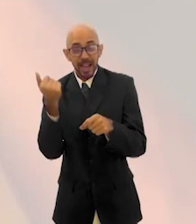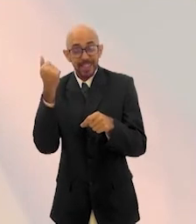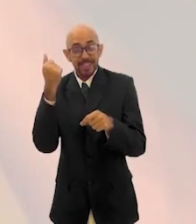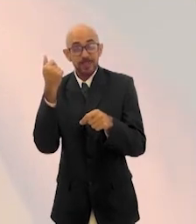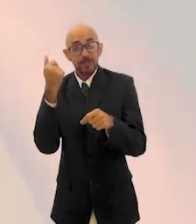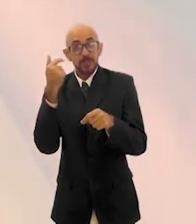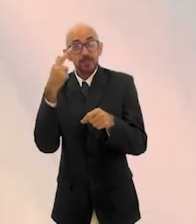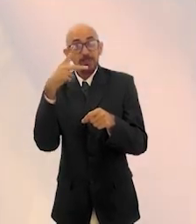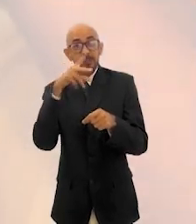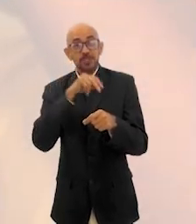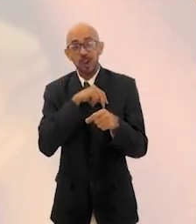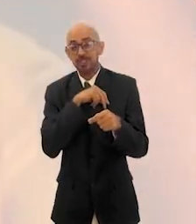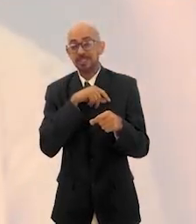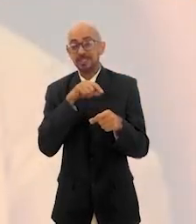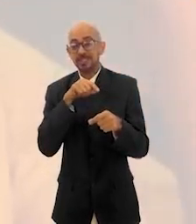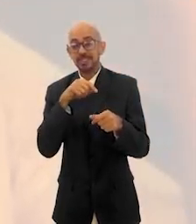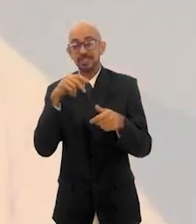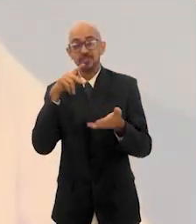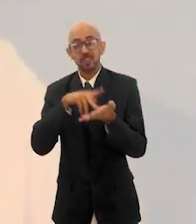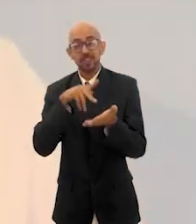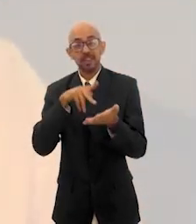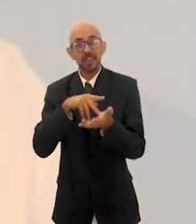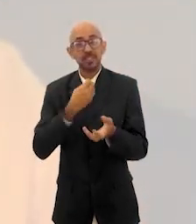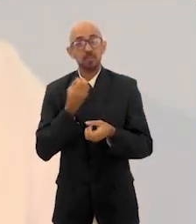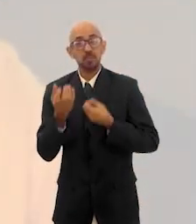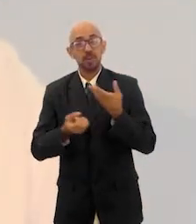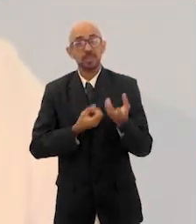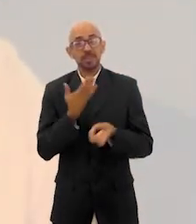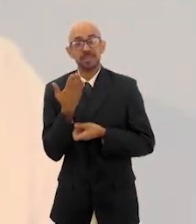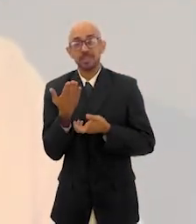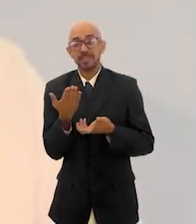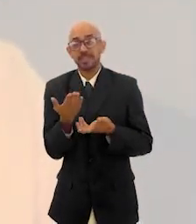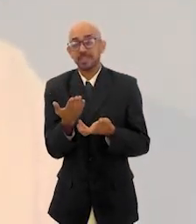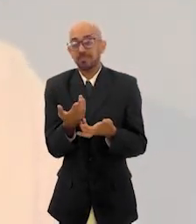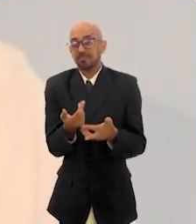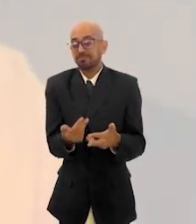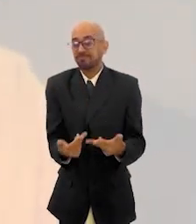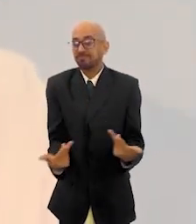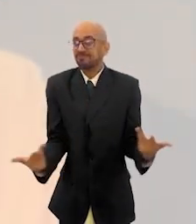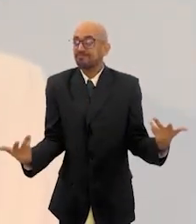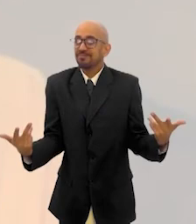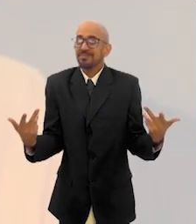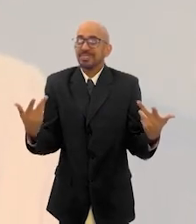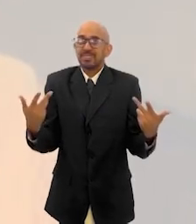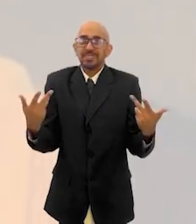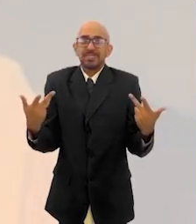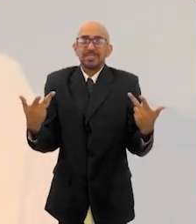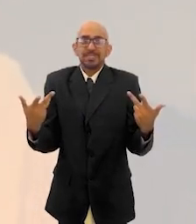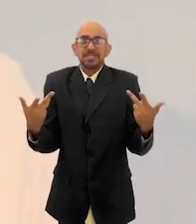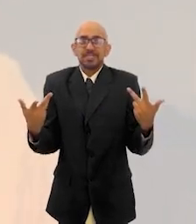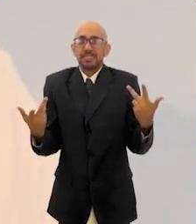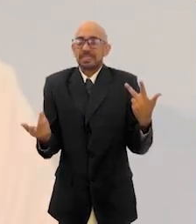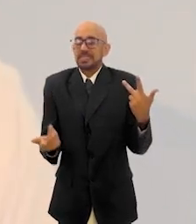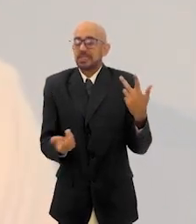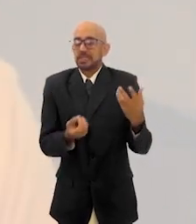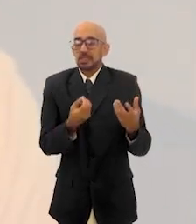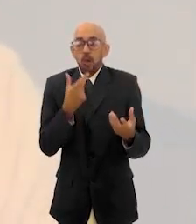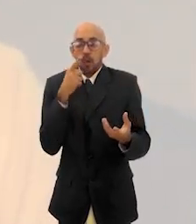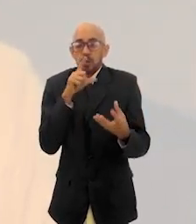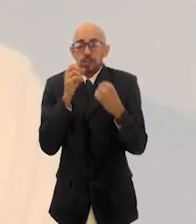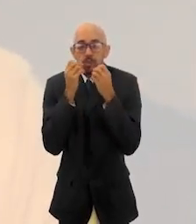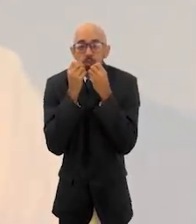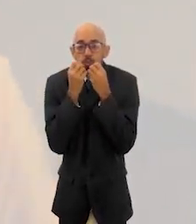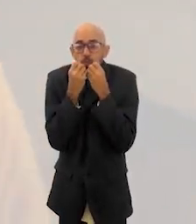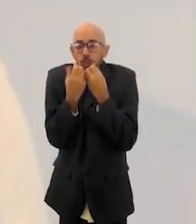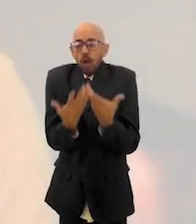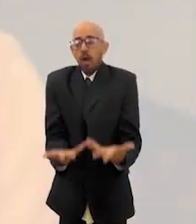cara, né? É realmente. A poesia é uma coisa que virou um canal de expressão. Muito importante, ainda